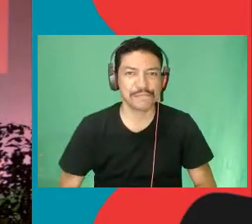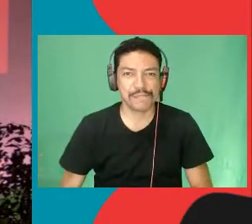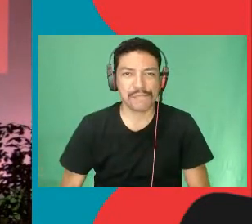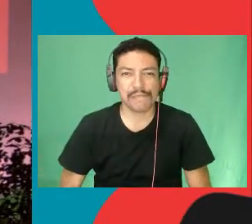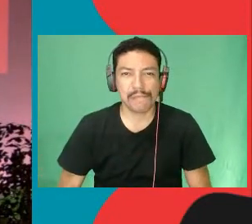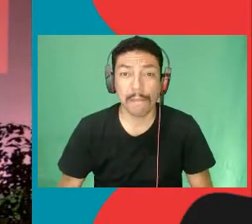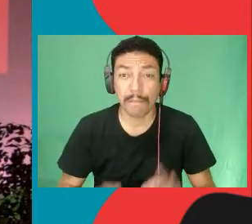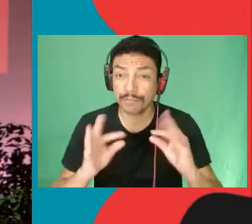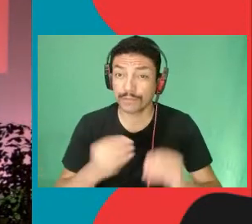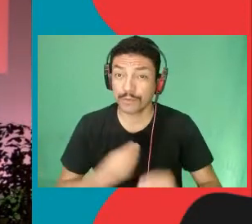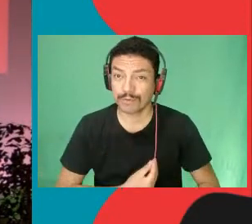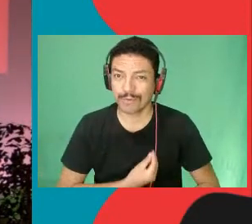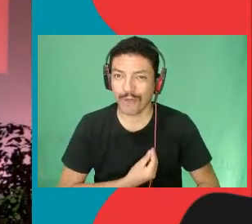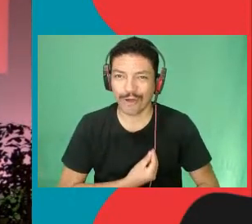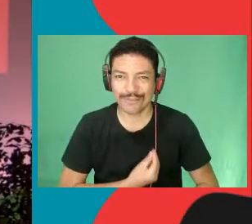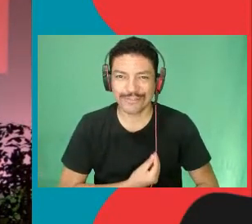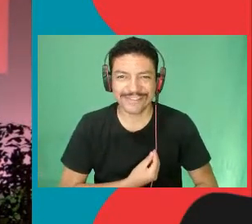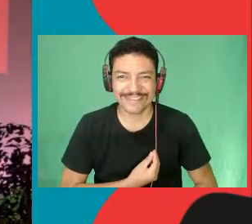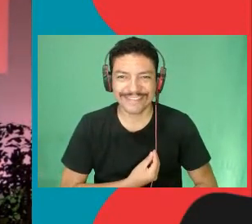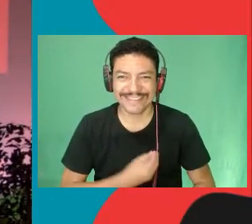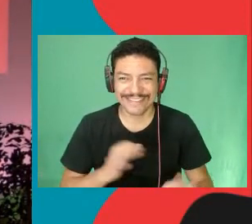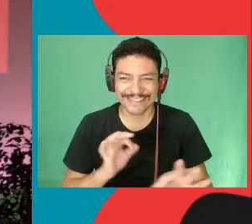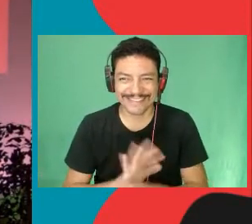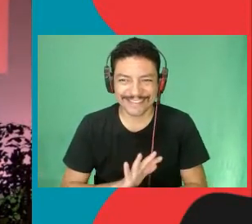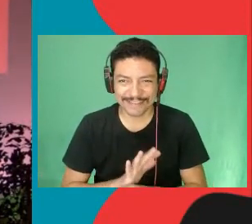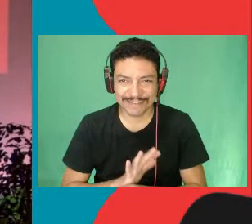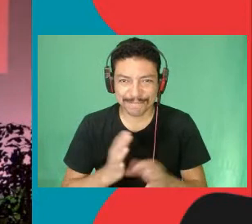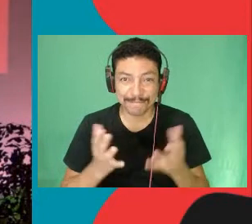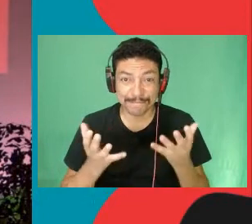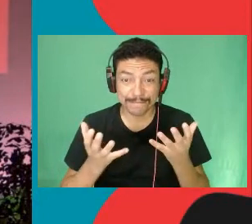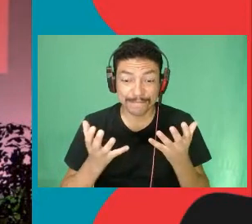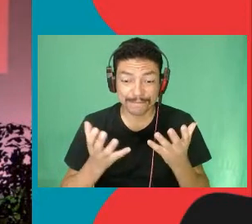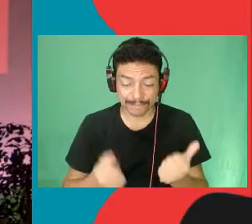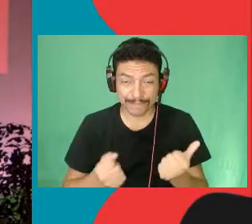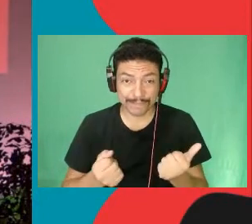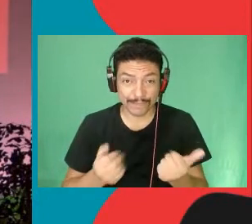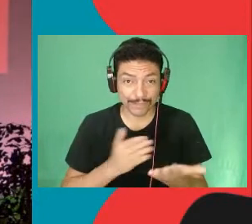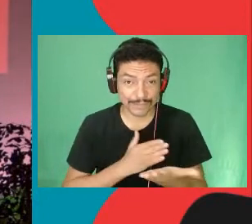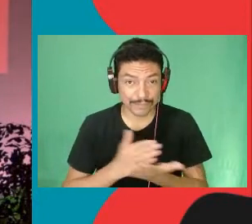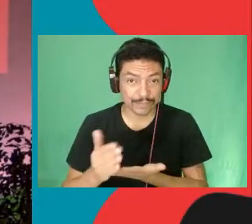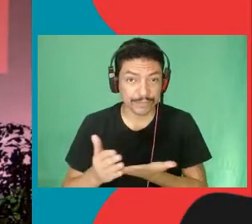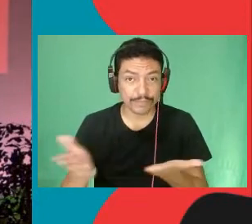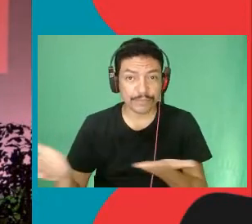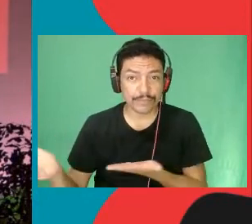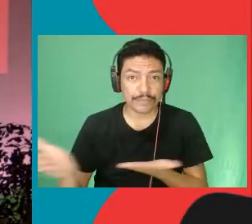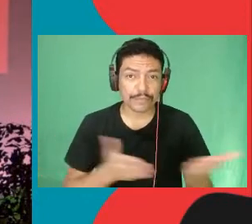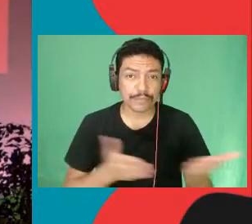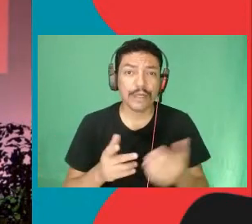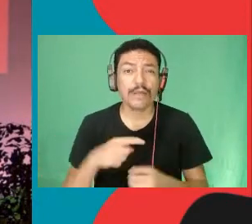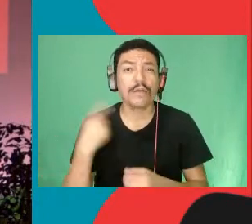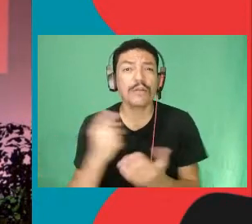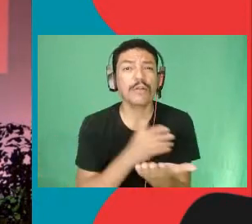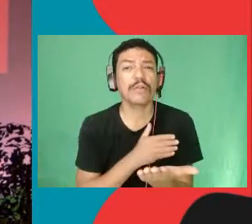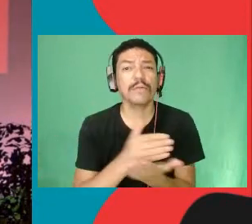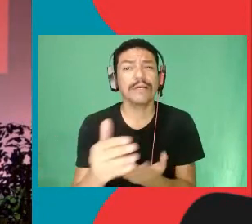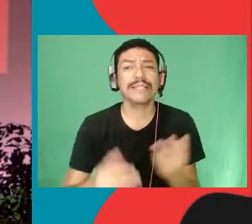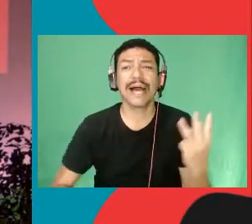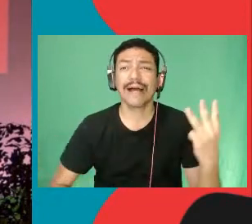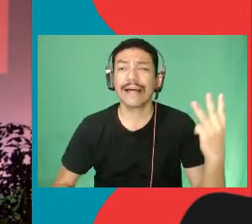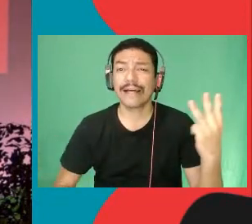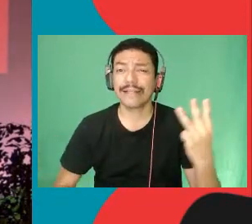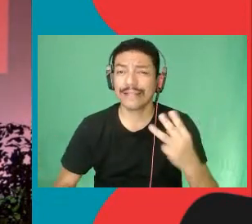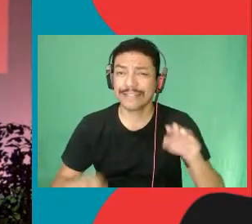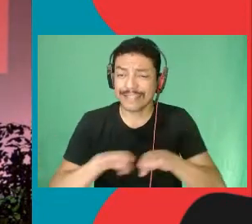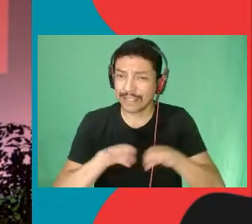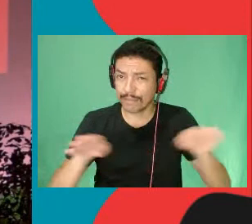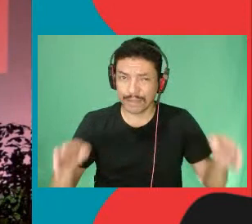Todo mundo posicionado. Então, já chamo a mesa. A gente dá início aqui à nossa terceira mesa, Por que